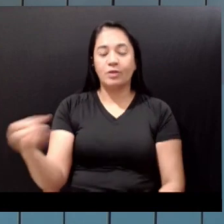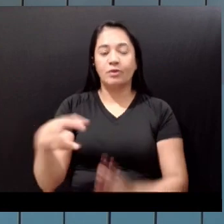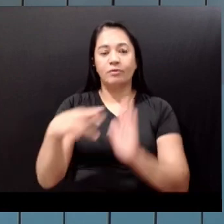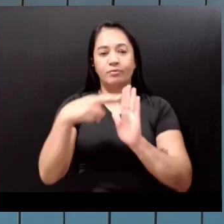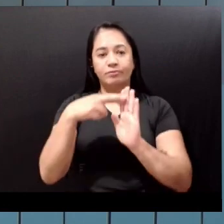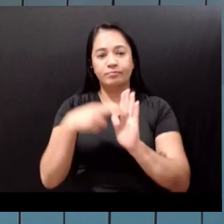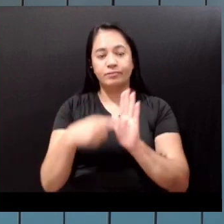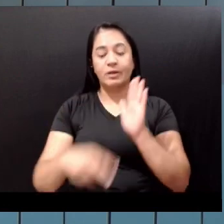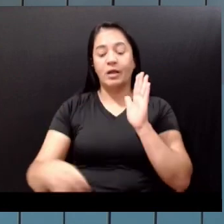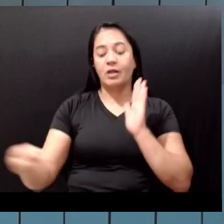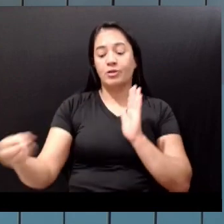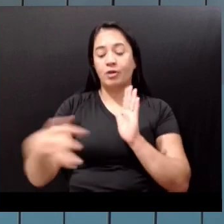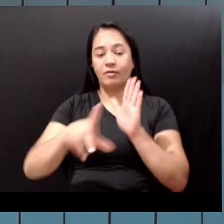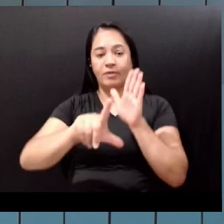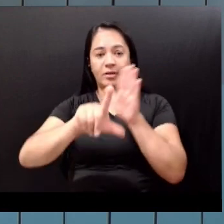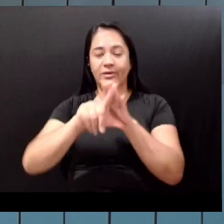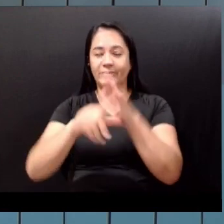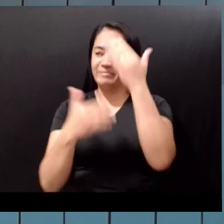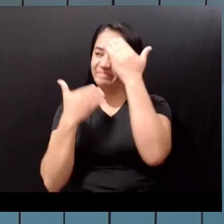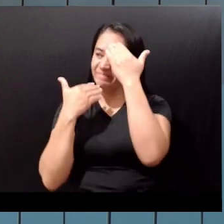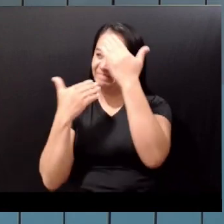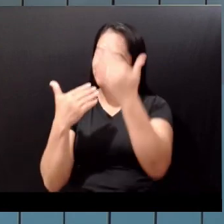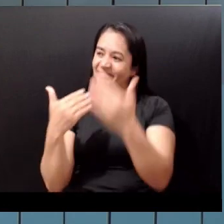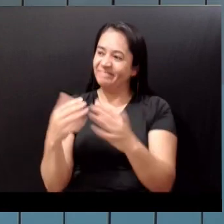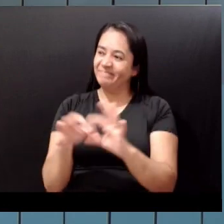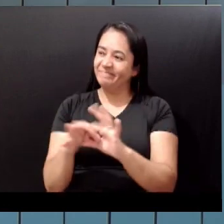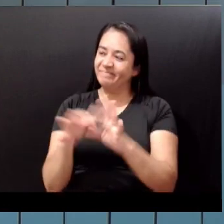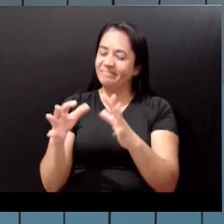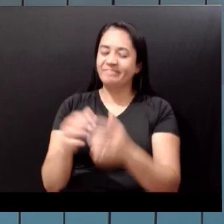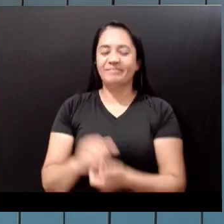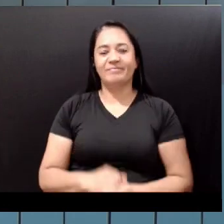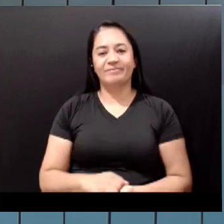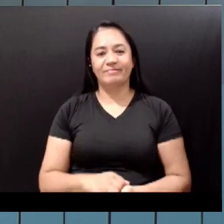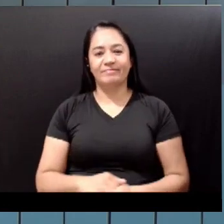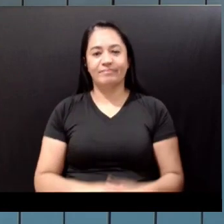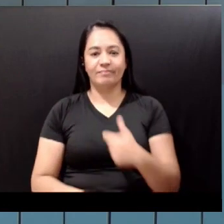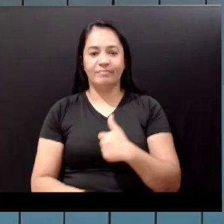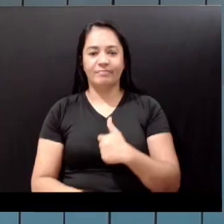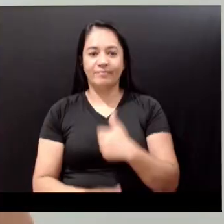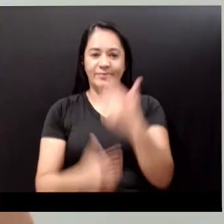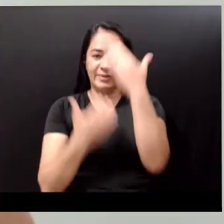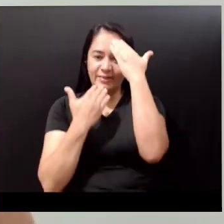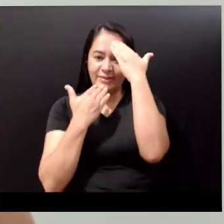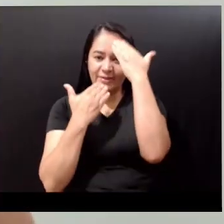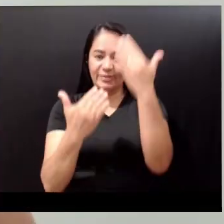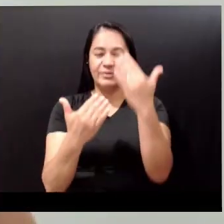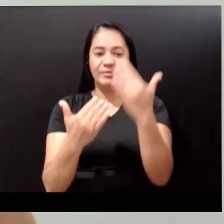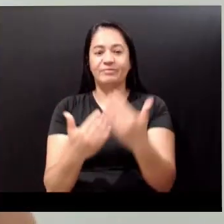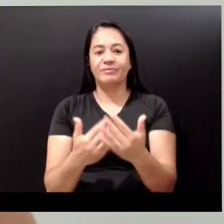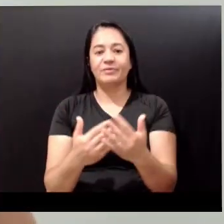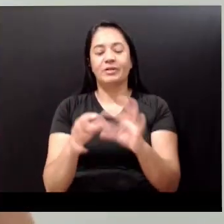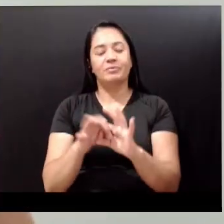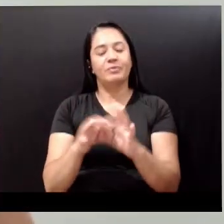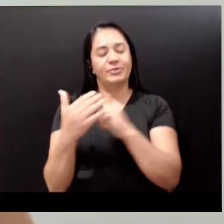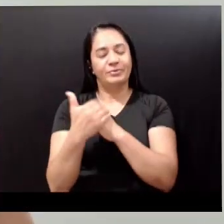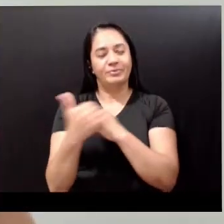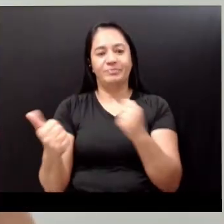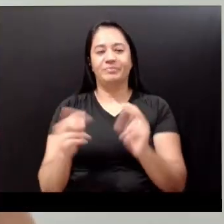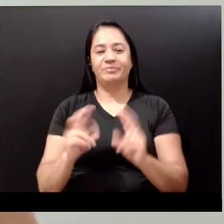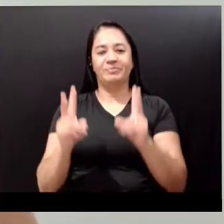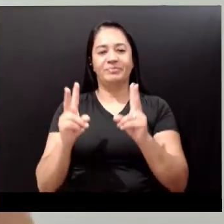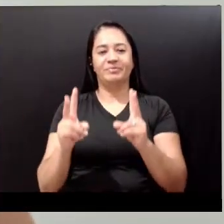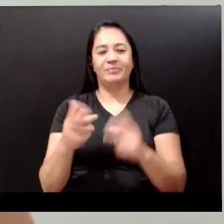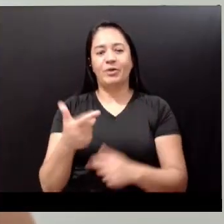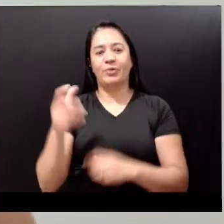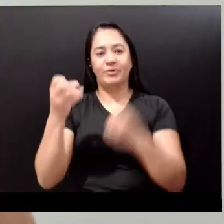nova regra, né, essa nova lei, e muito obrigada pela sua disponibilidade. Eu que agradeço e fico à